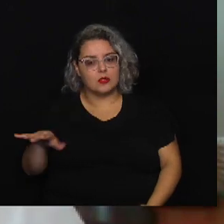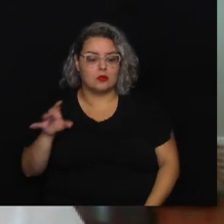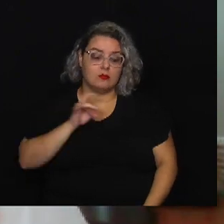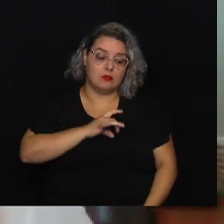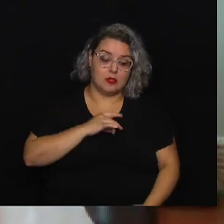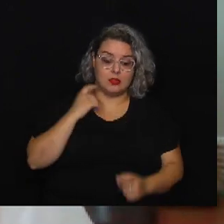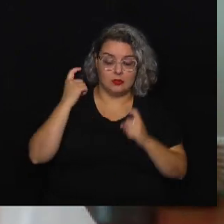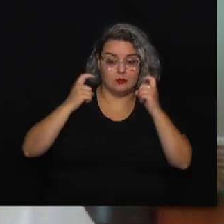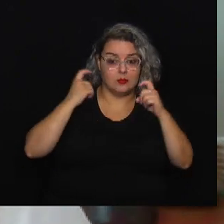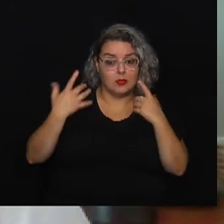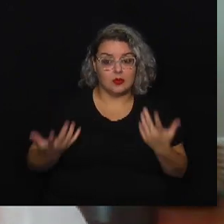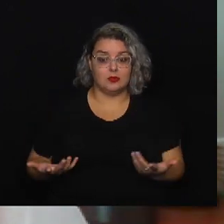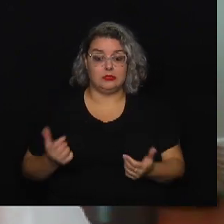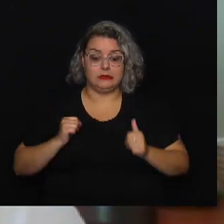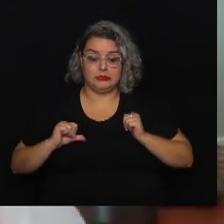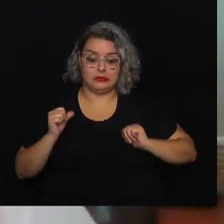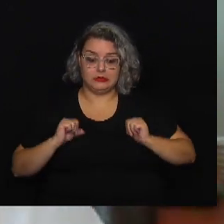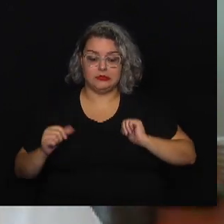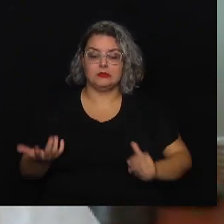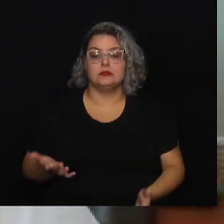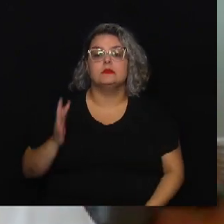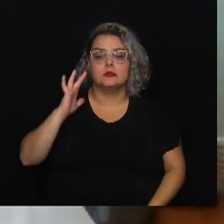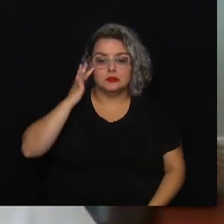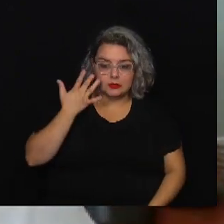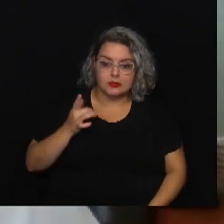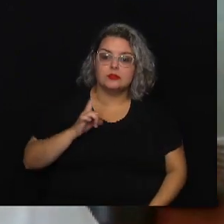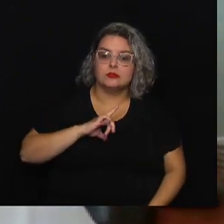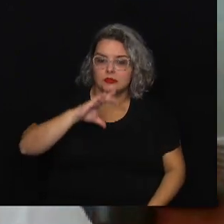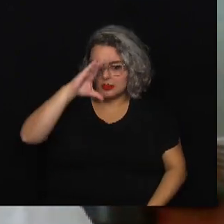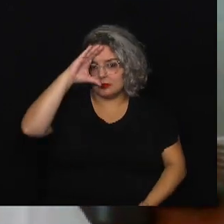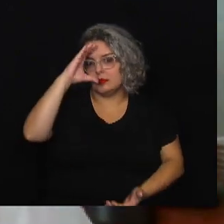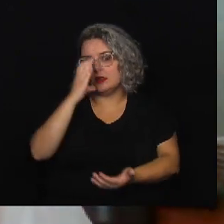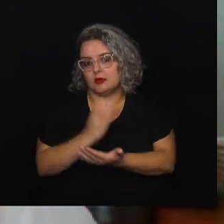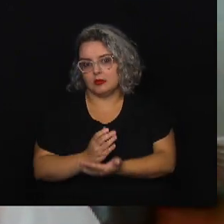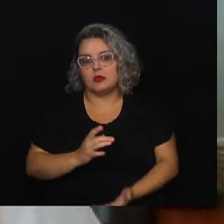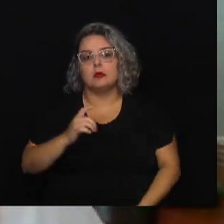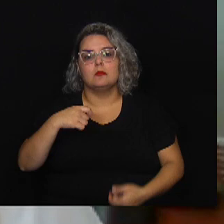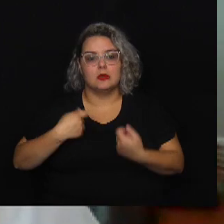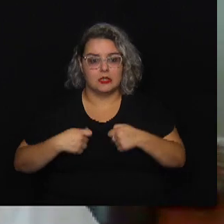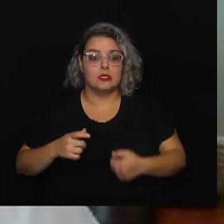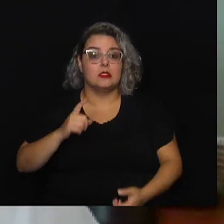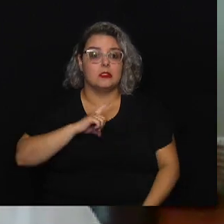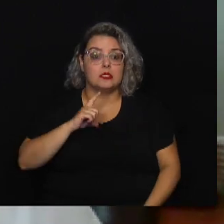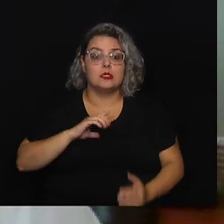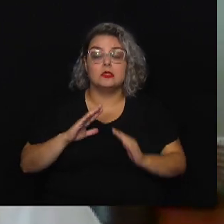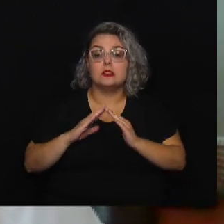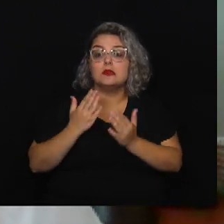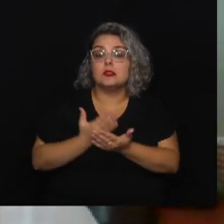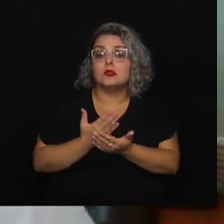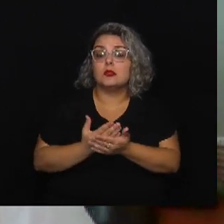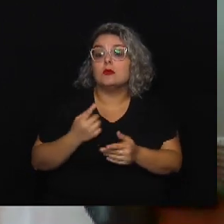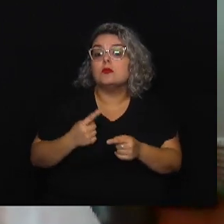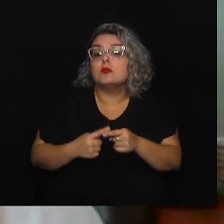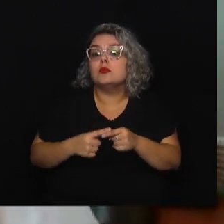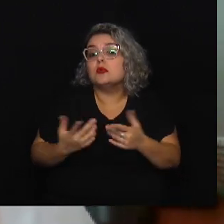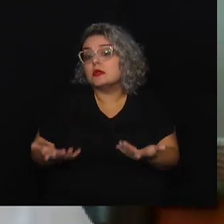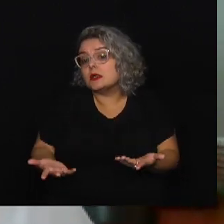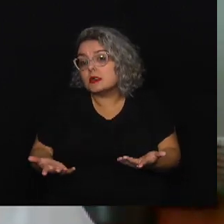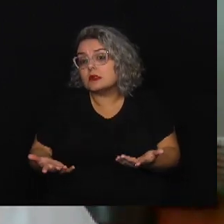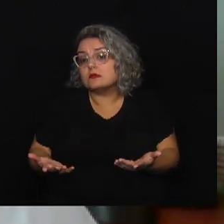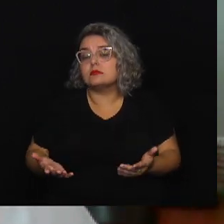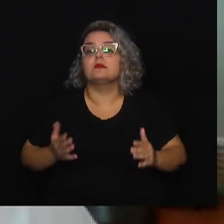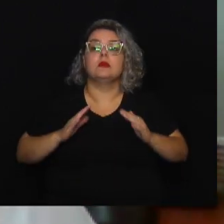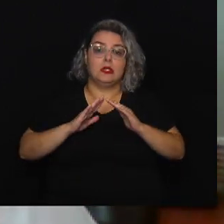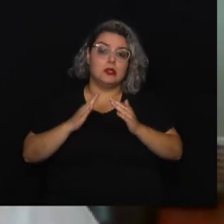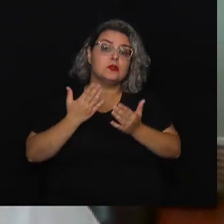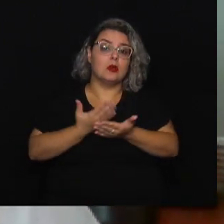receio, fiquem ansiosas, eu acho que tem uma confiança que a gente tem que ter na escola, porque a escola é um lugar muito